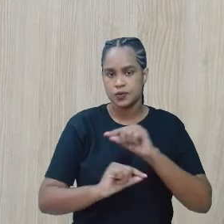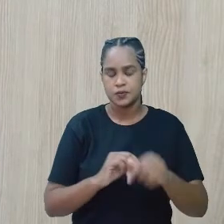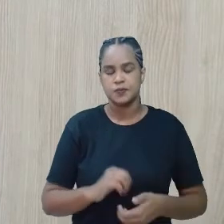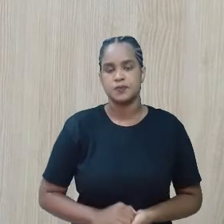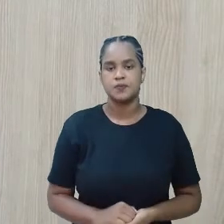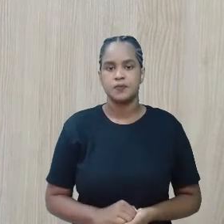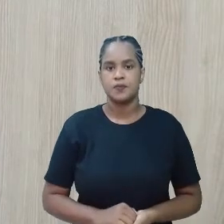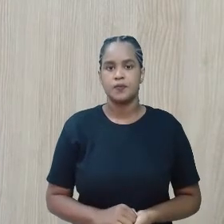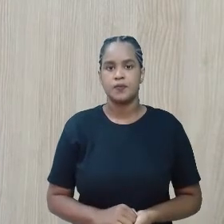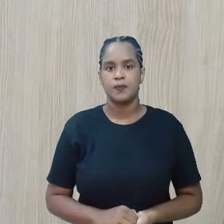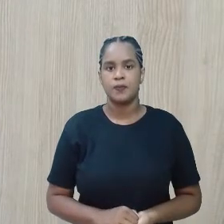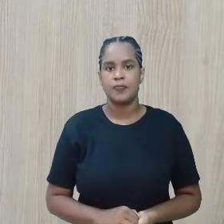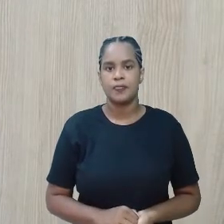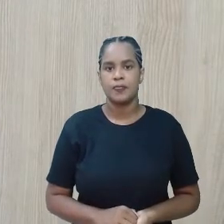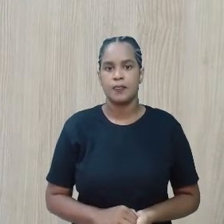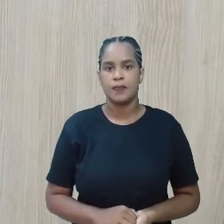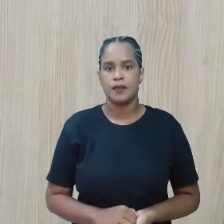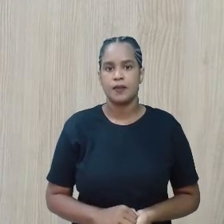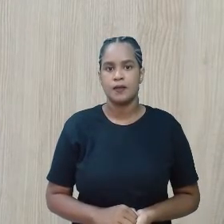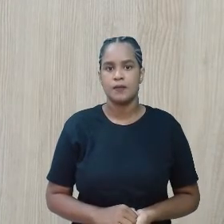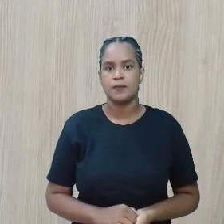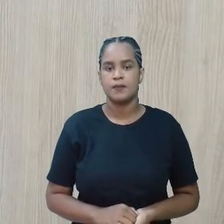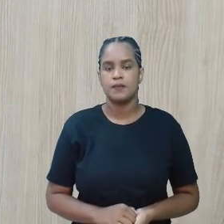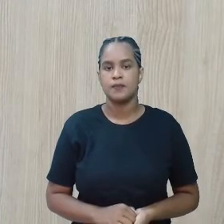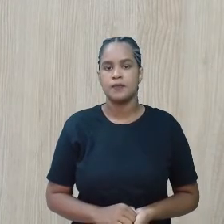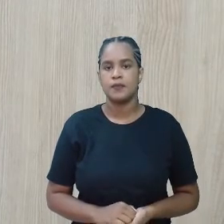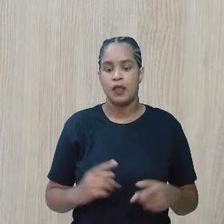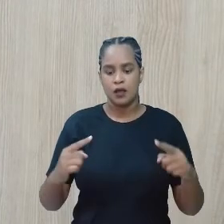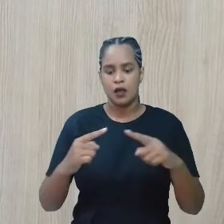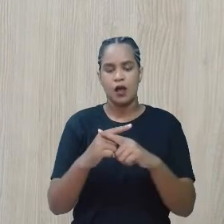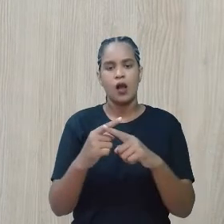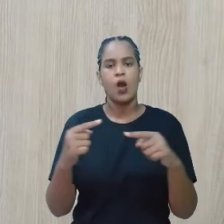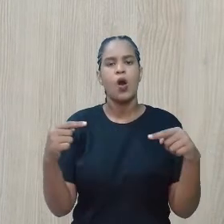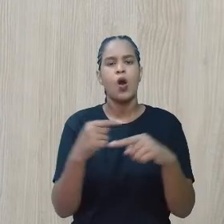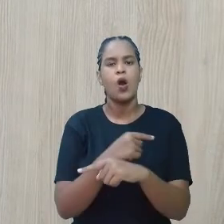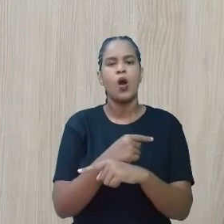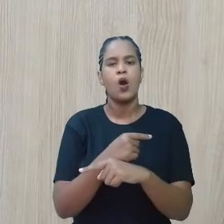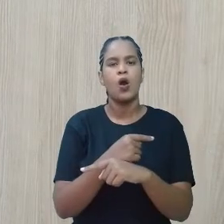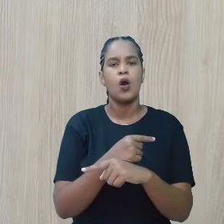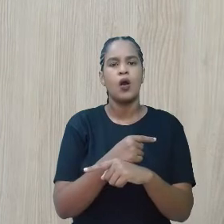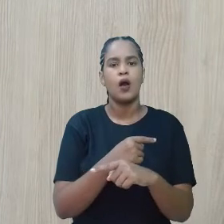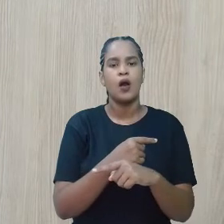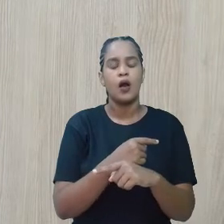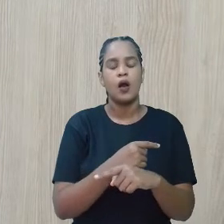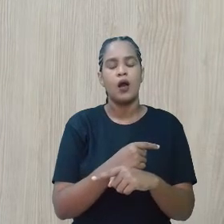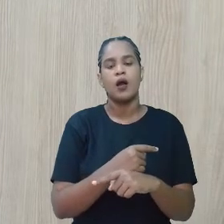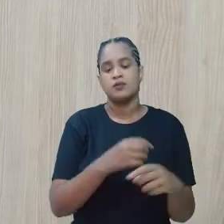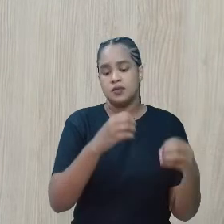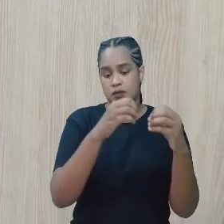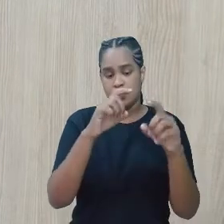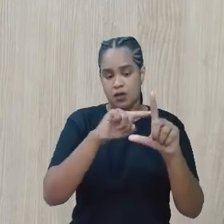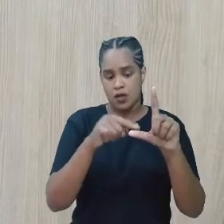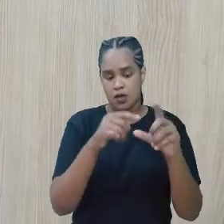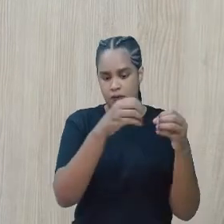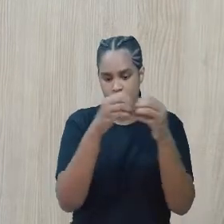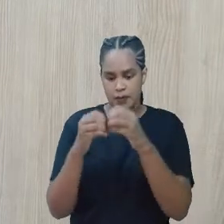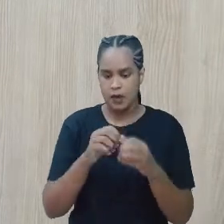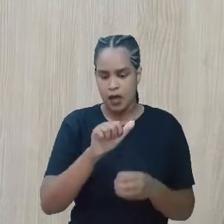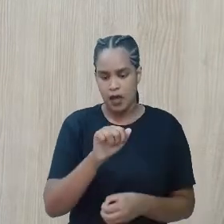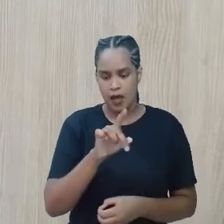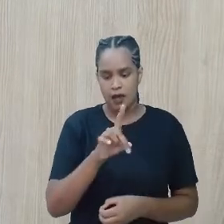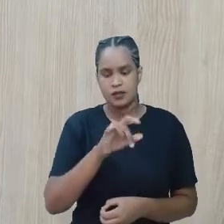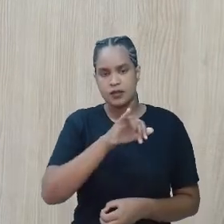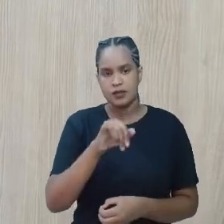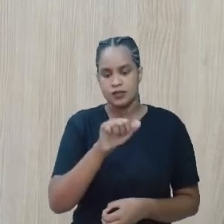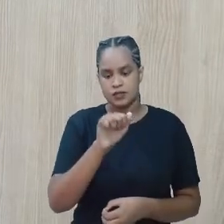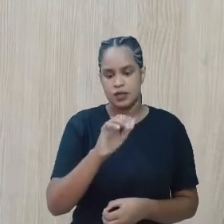a questão foi ângulos opostos pelo vértice antes foi... Ângulos adjacentes. Ângulos adjacentes, olha aí, quase que